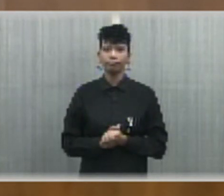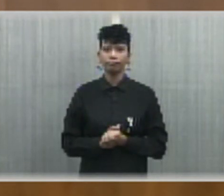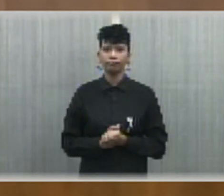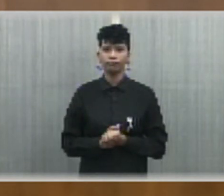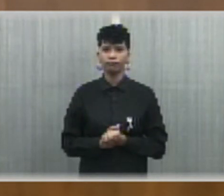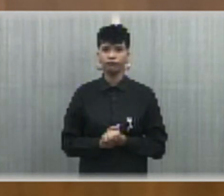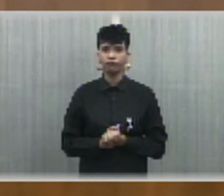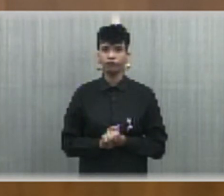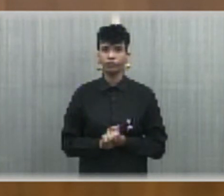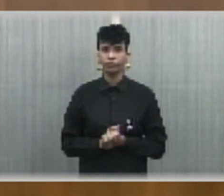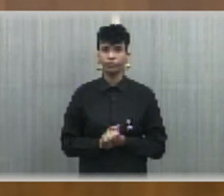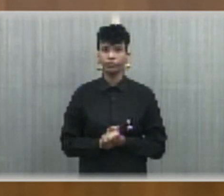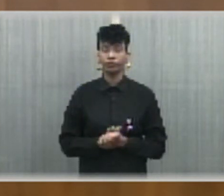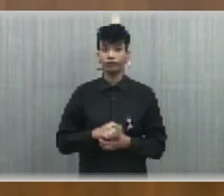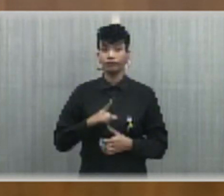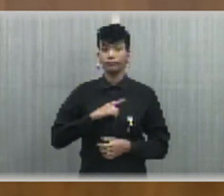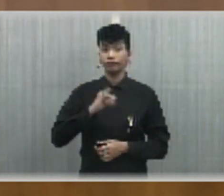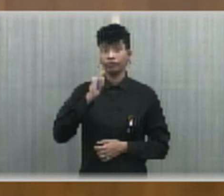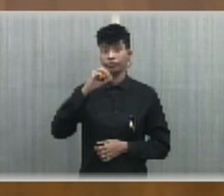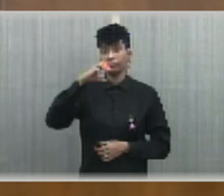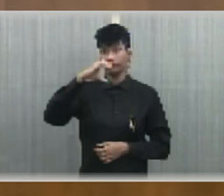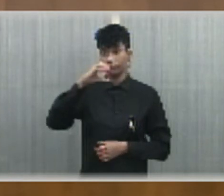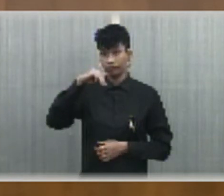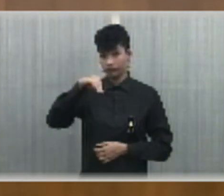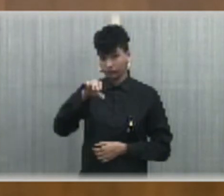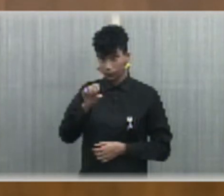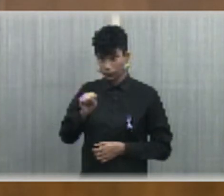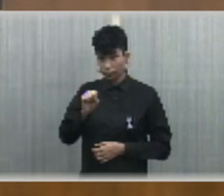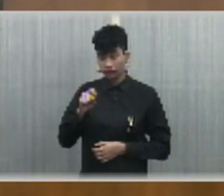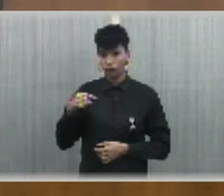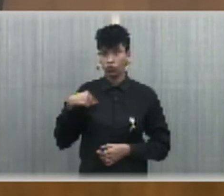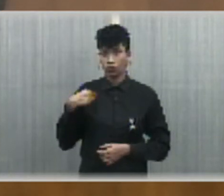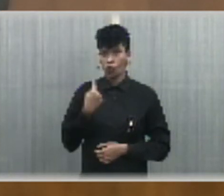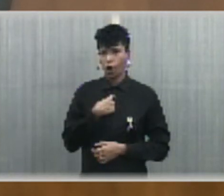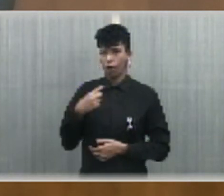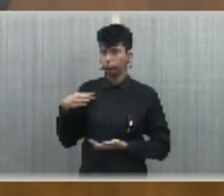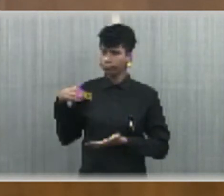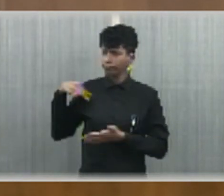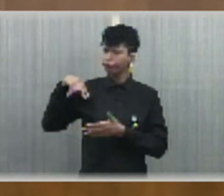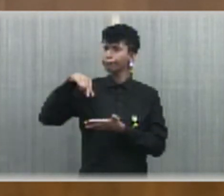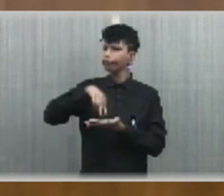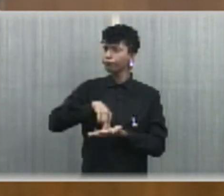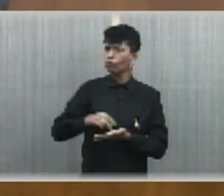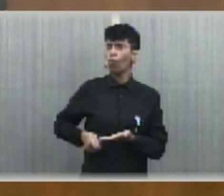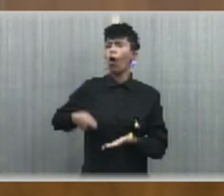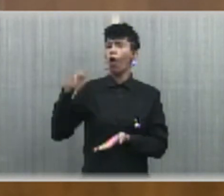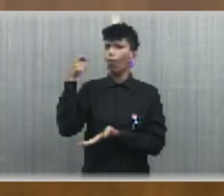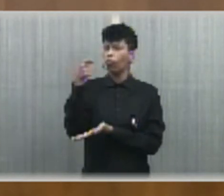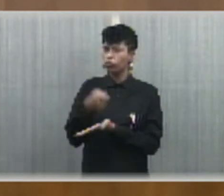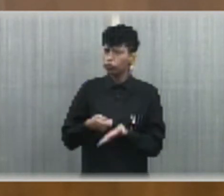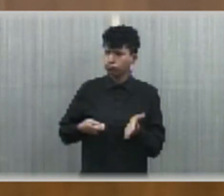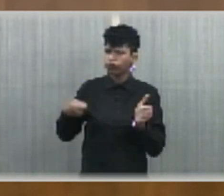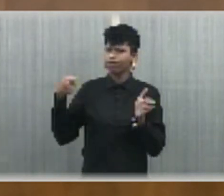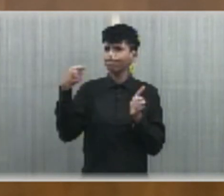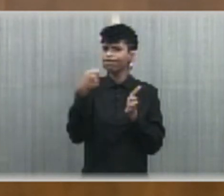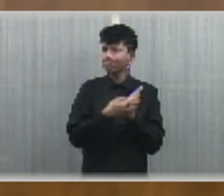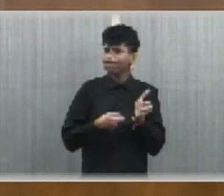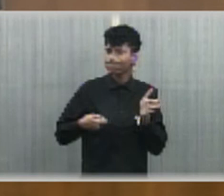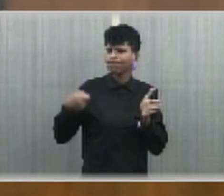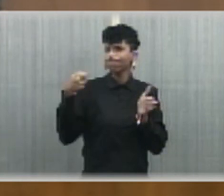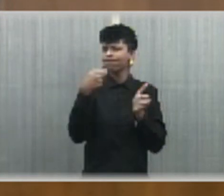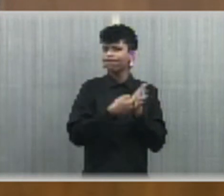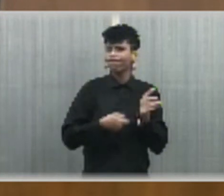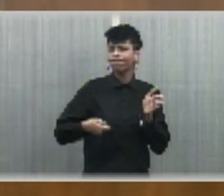O caso do ICMS. Nós ocupamos aqui a tribuna, batemos,